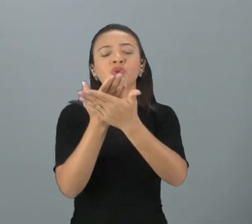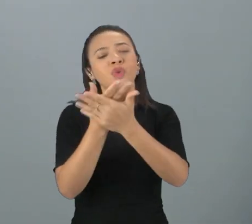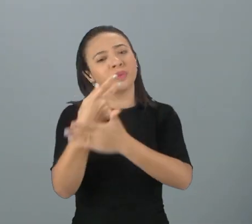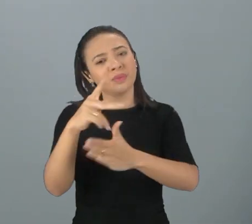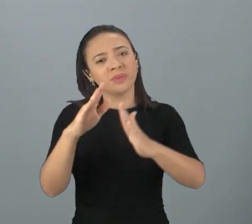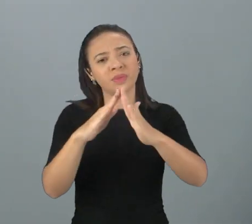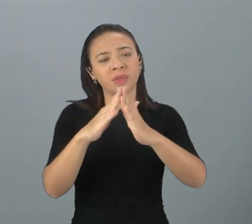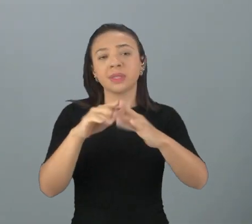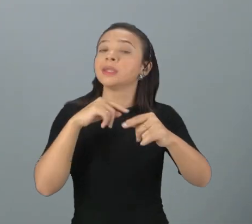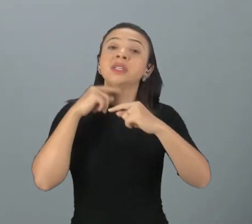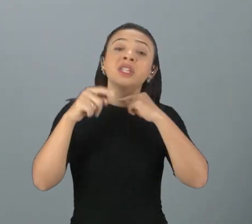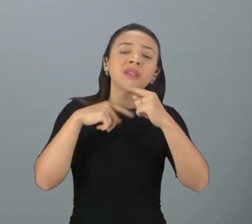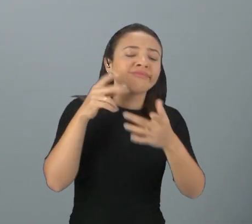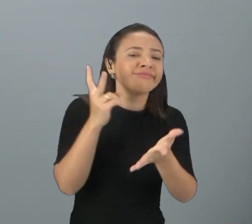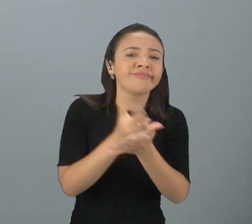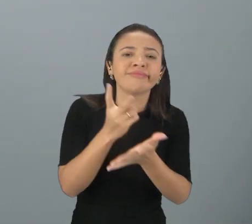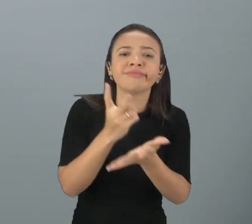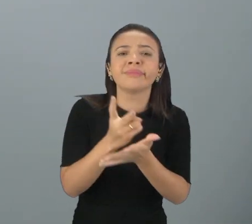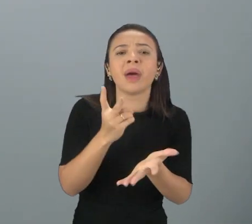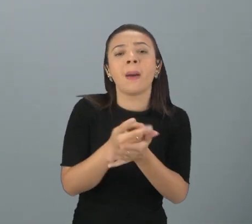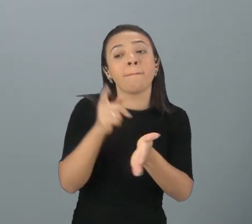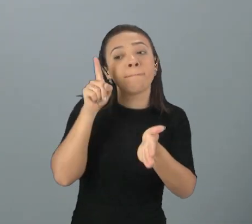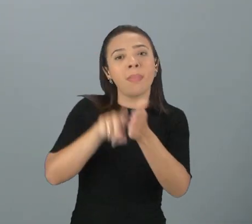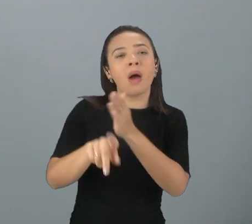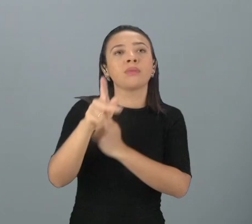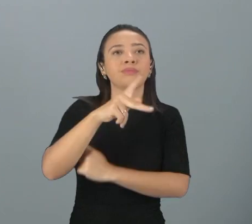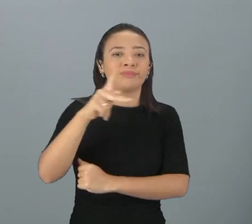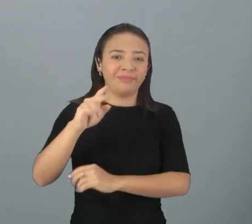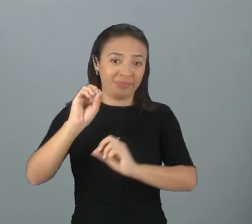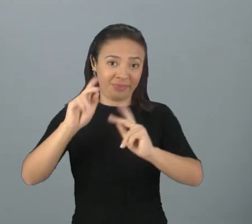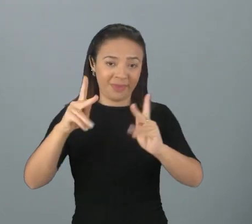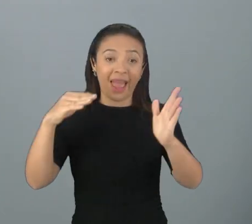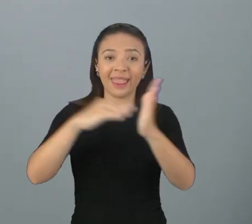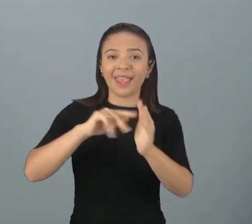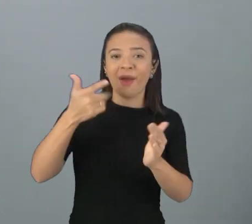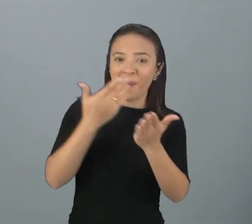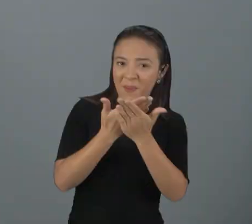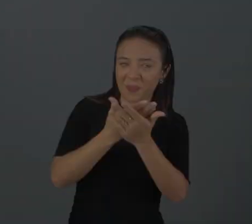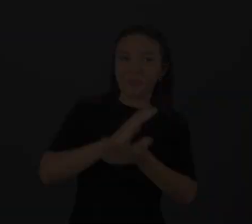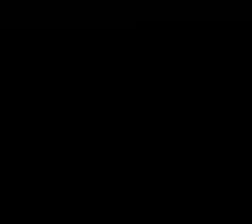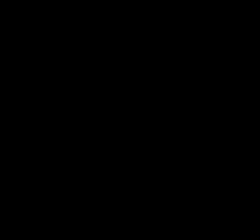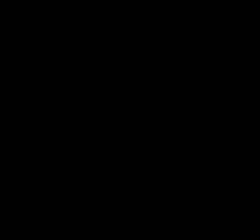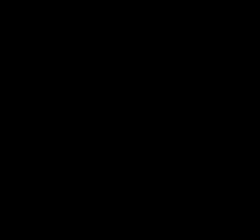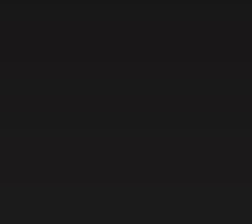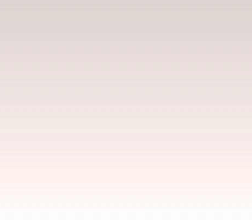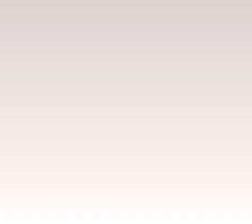em casa e tirem dúvida com os professores de vocês. Tá ok? Até a próxima aula!